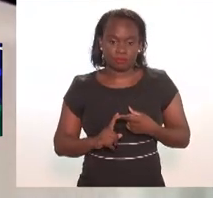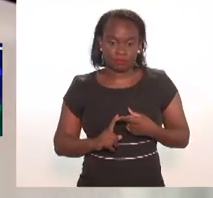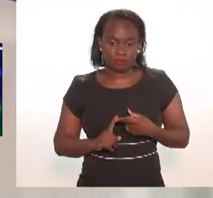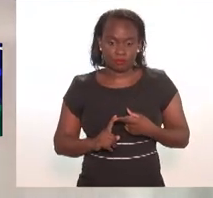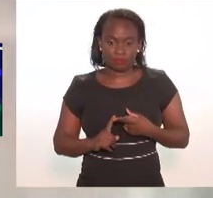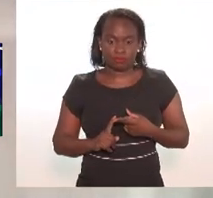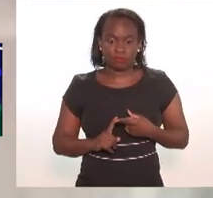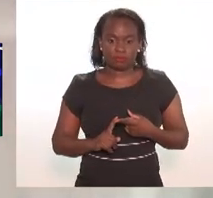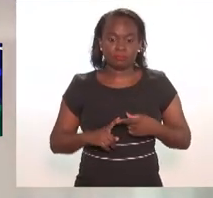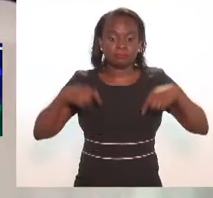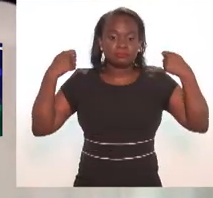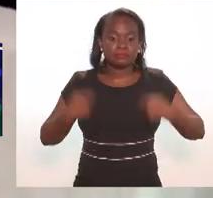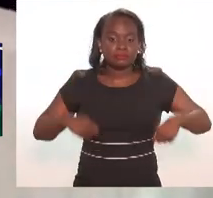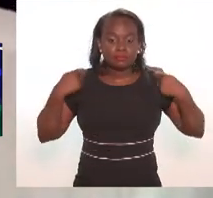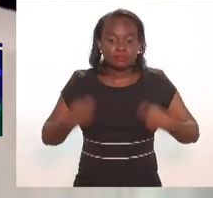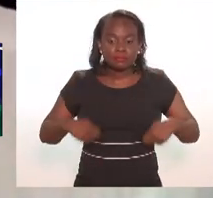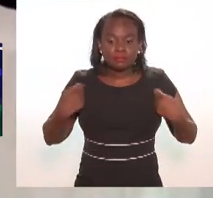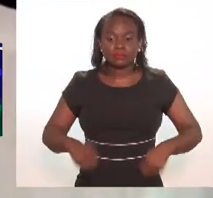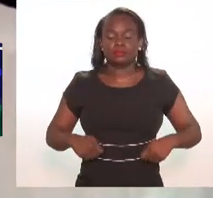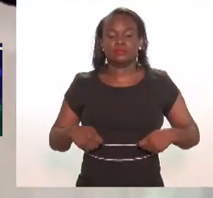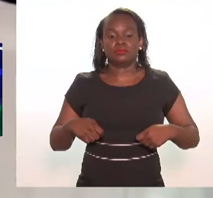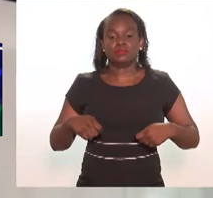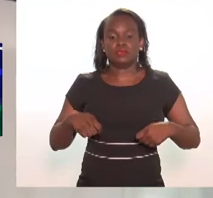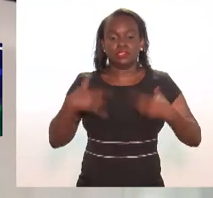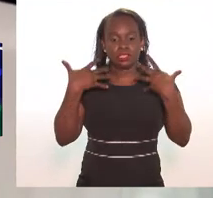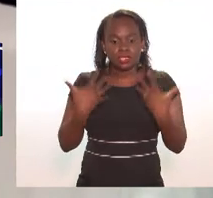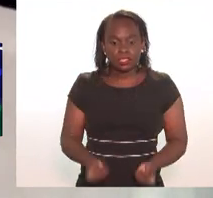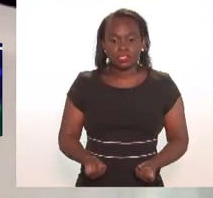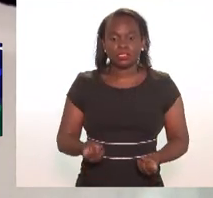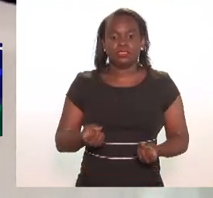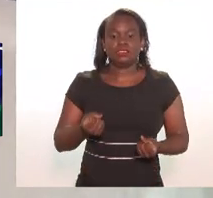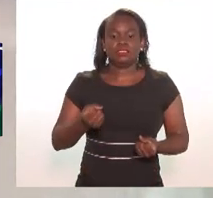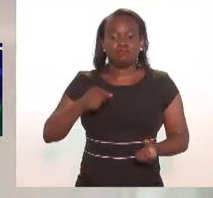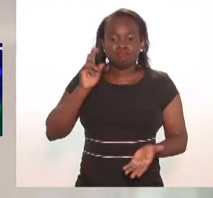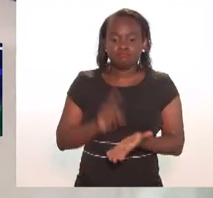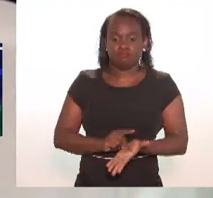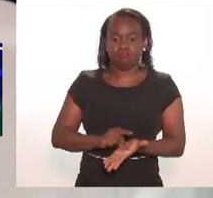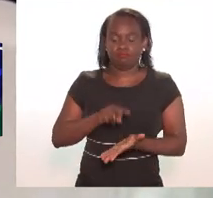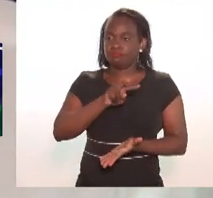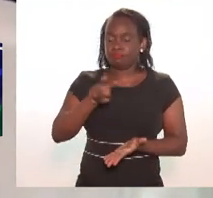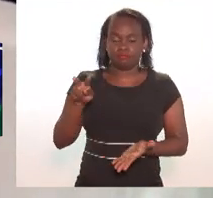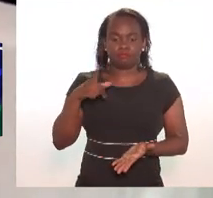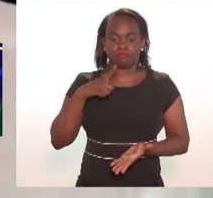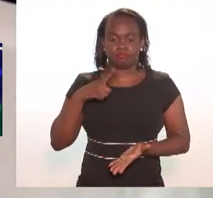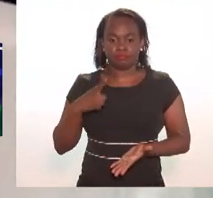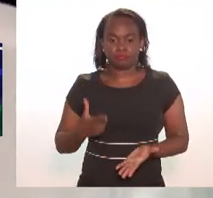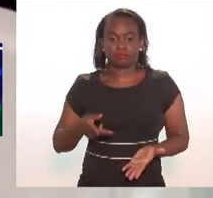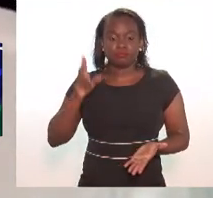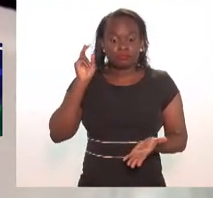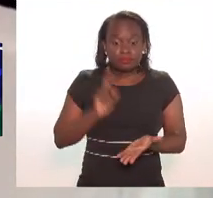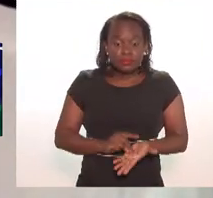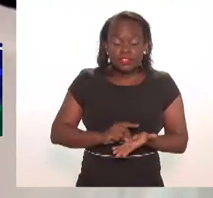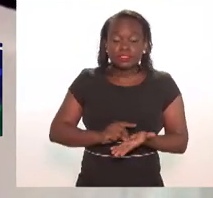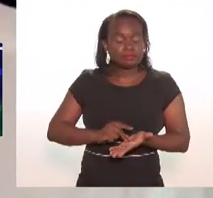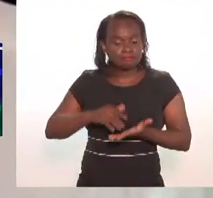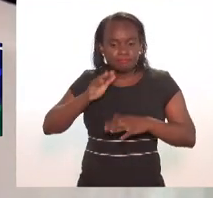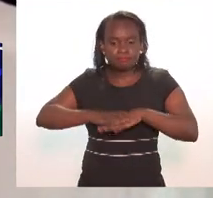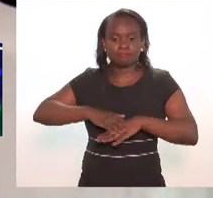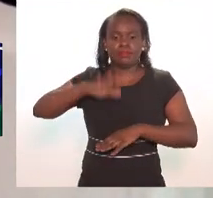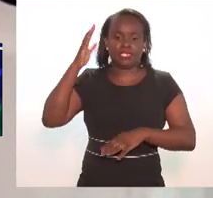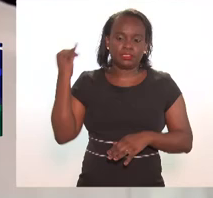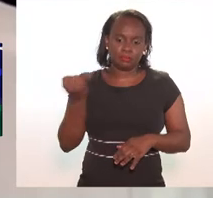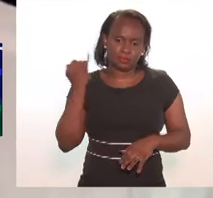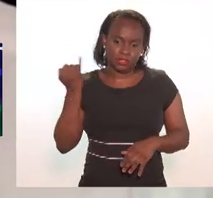né, necessidade de aceitar a realidade. A realidade fala mais alto.